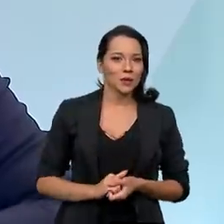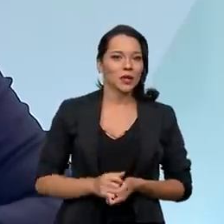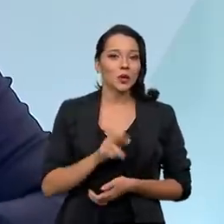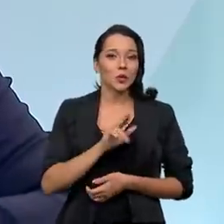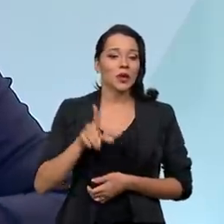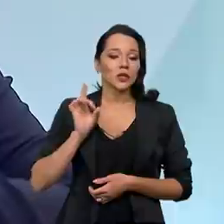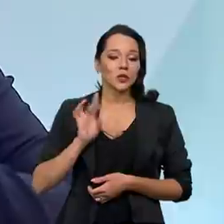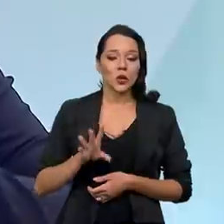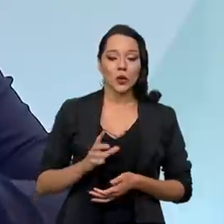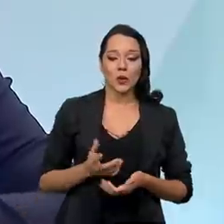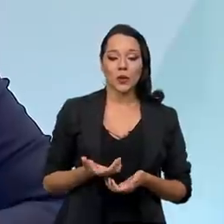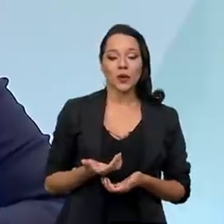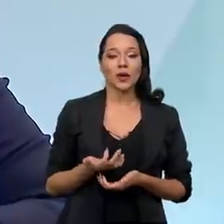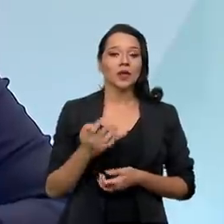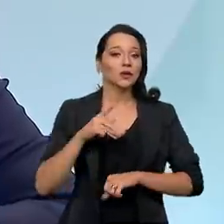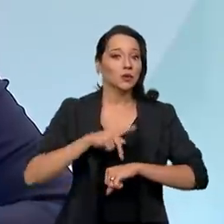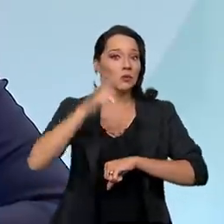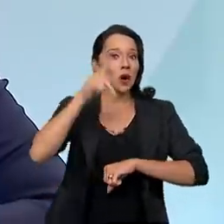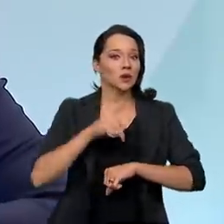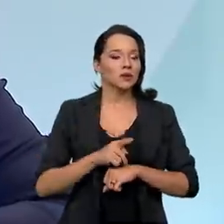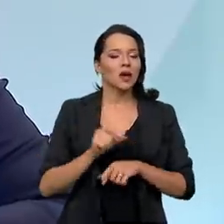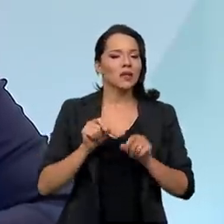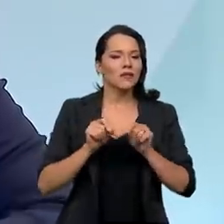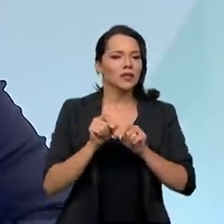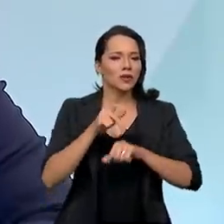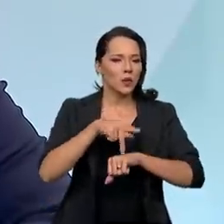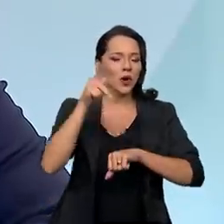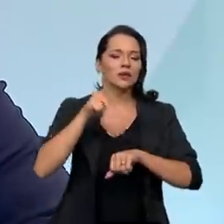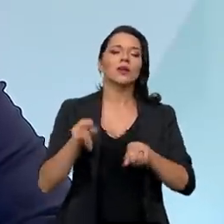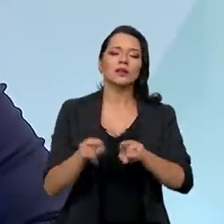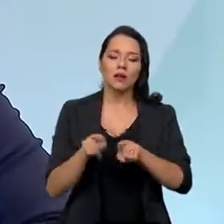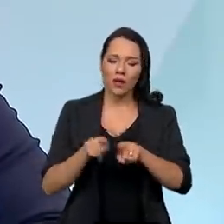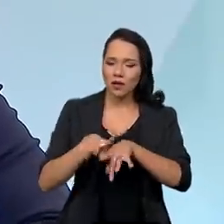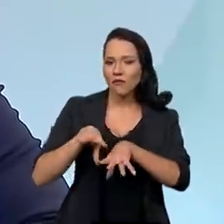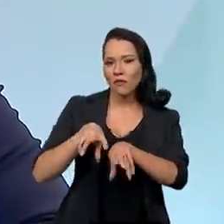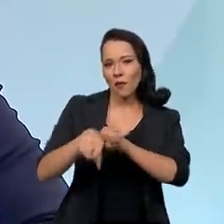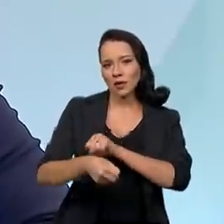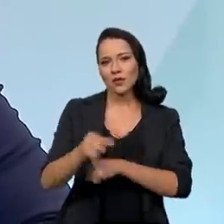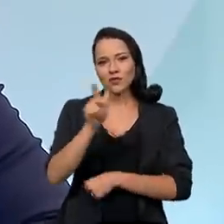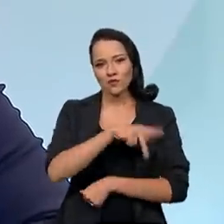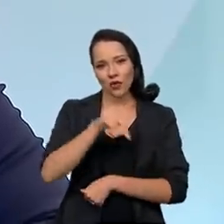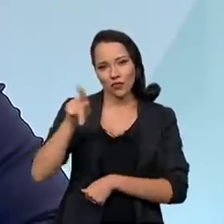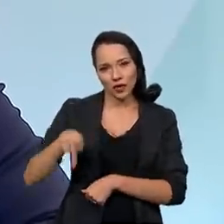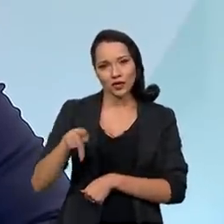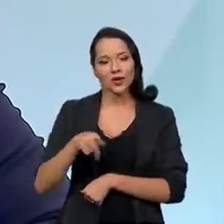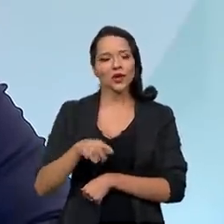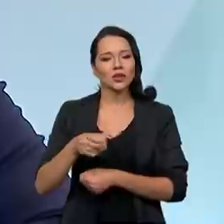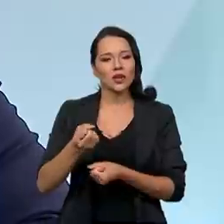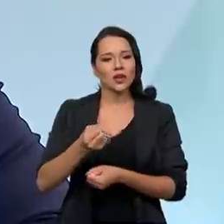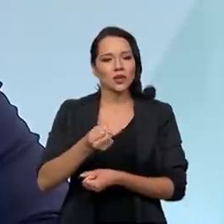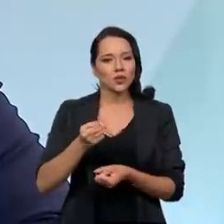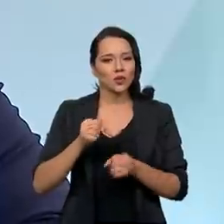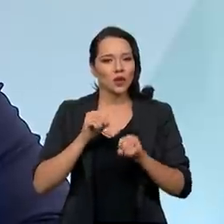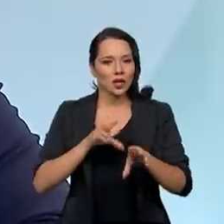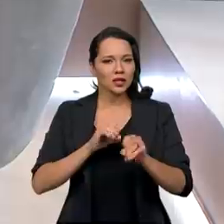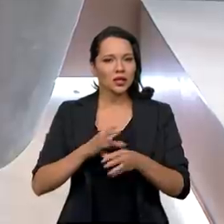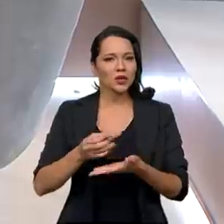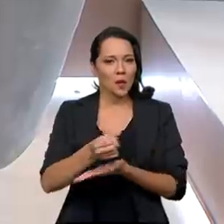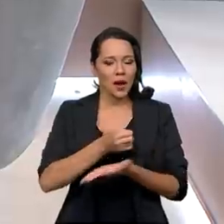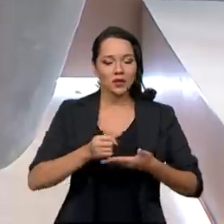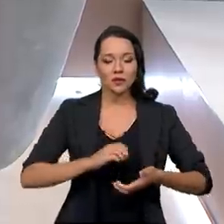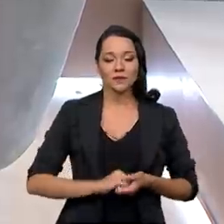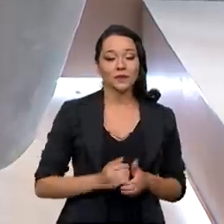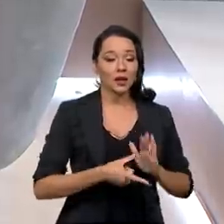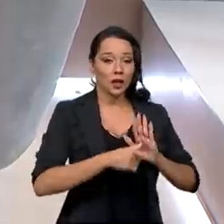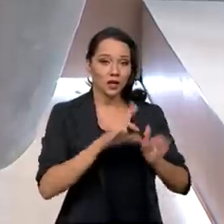só dos pós-graduandos, mas também da formação de professores da educação básica. Antes da gente falar um pouquinho